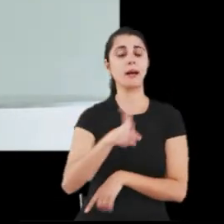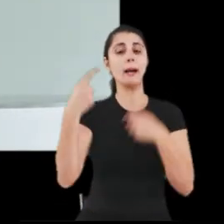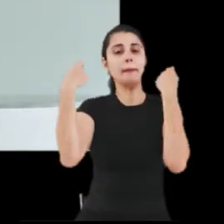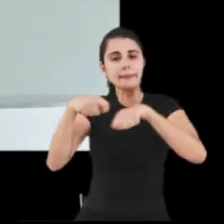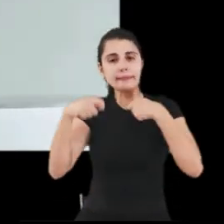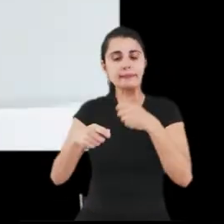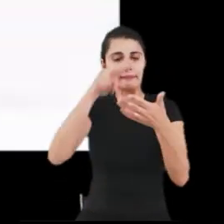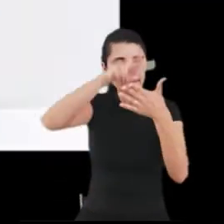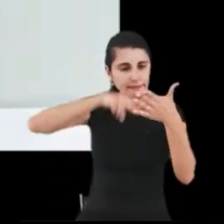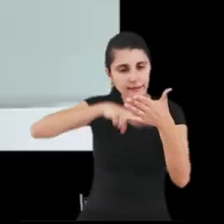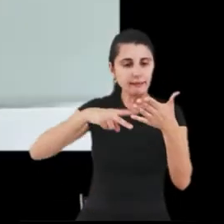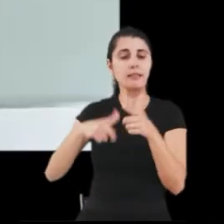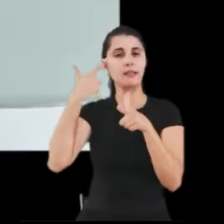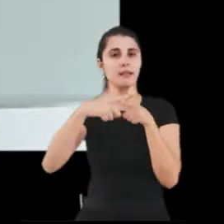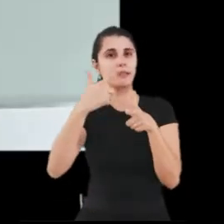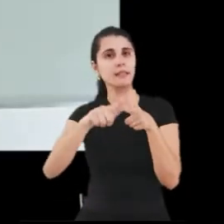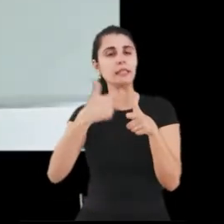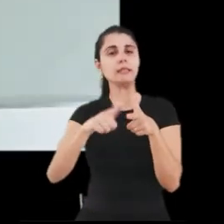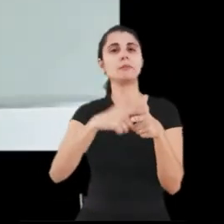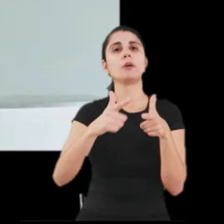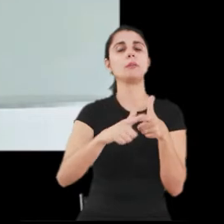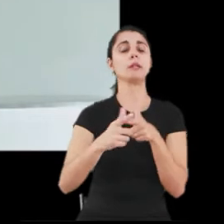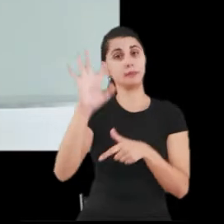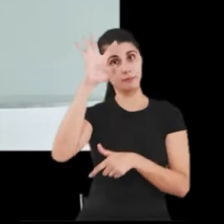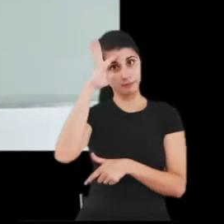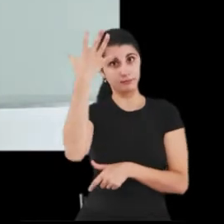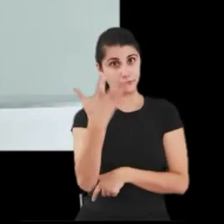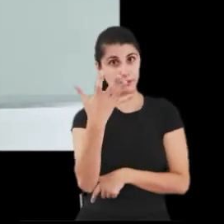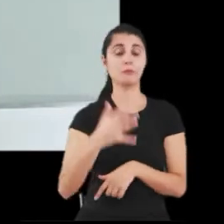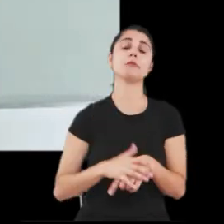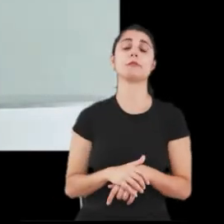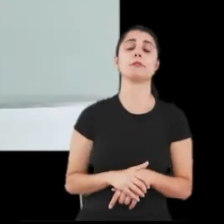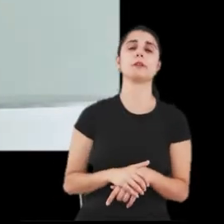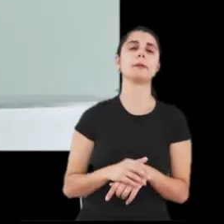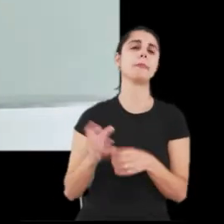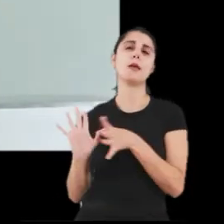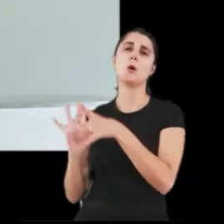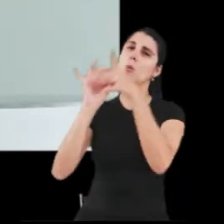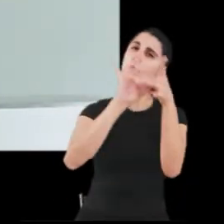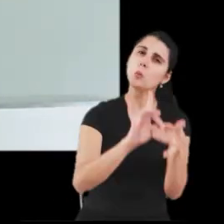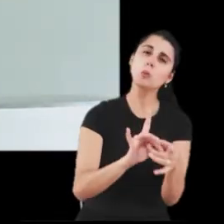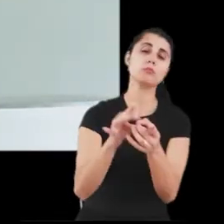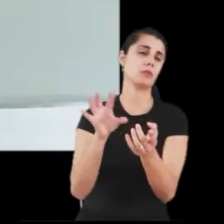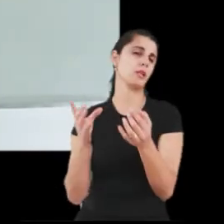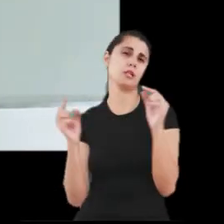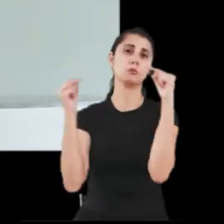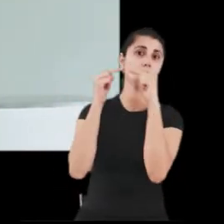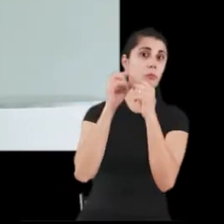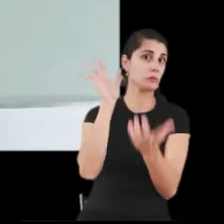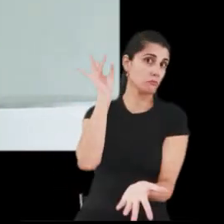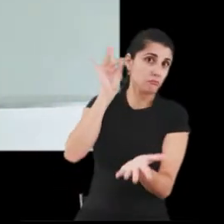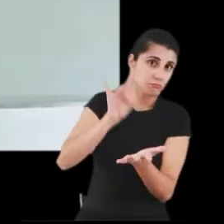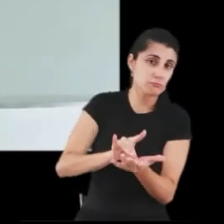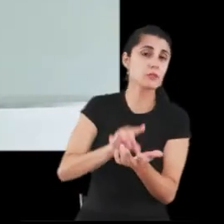as situações-problema. Ou seja, questões que aparecerão um texto, uma situação ligada à realidade